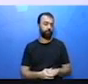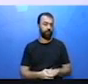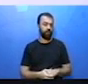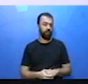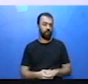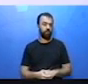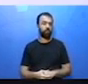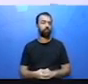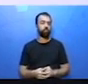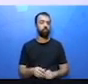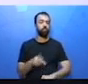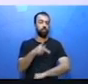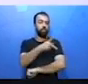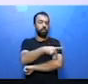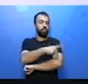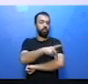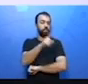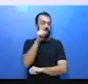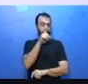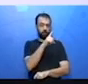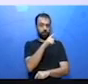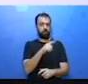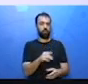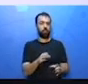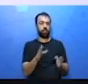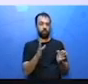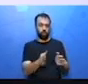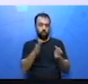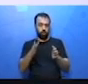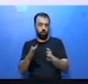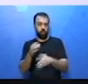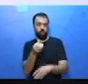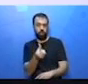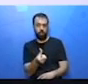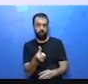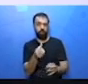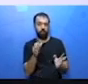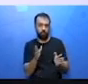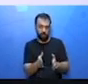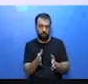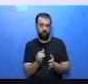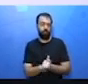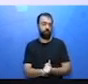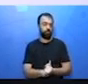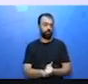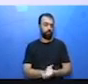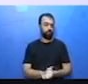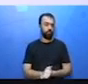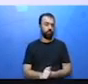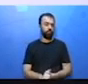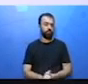Então, está aqui a praça, dividida em 6 partes iguais, tá no exercício, que é igual.